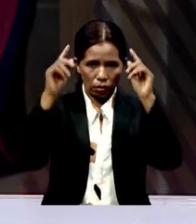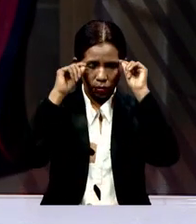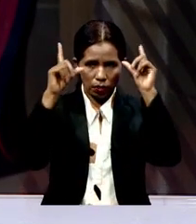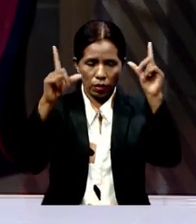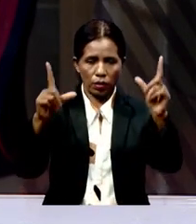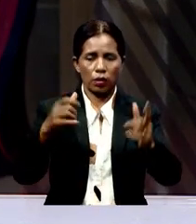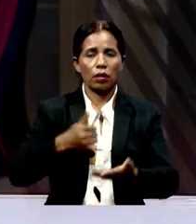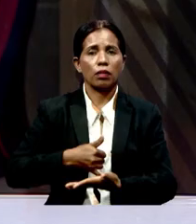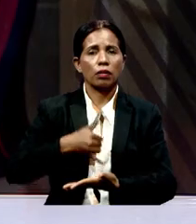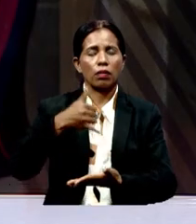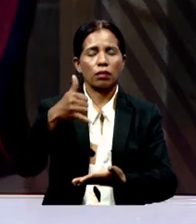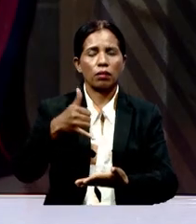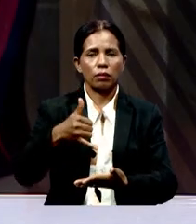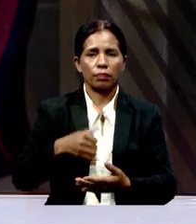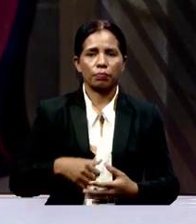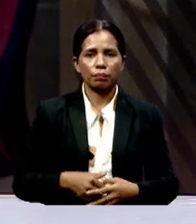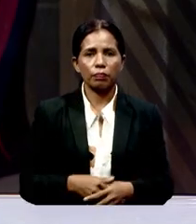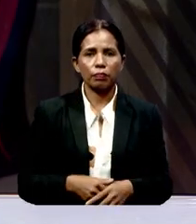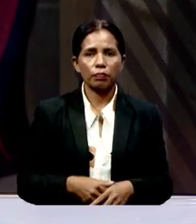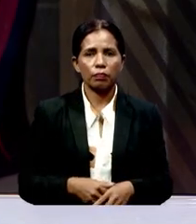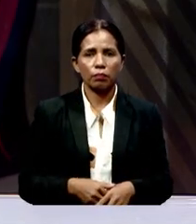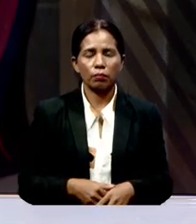ho medalha Ordem Nicolau Lobato.